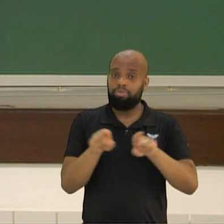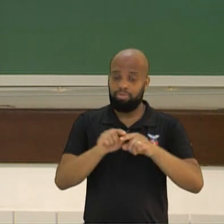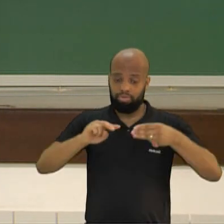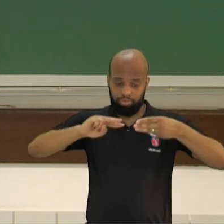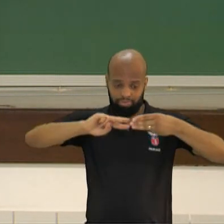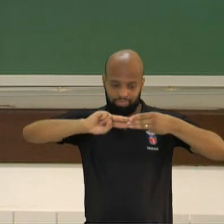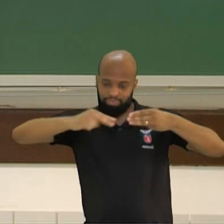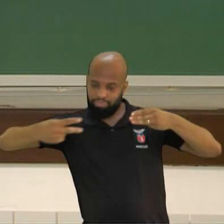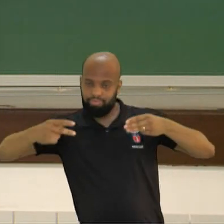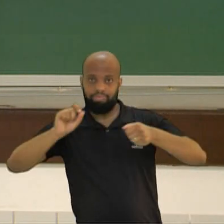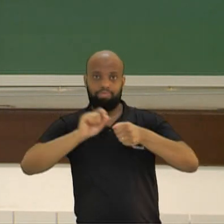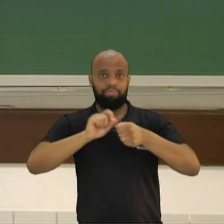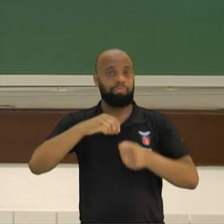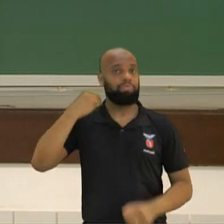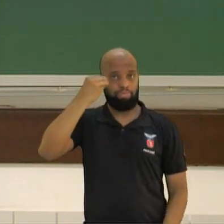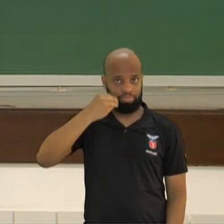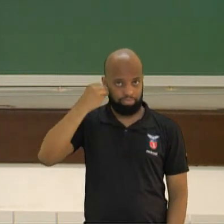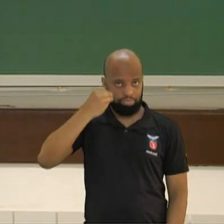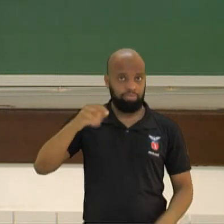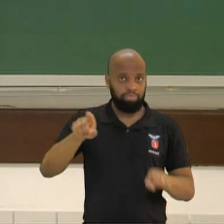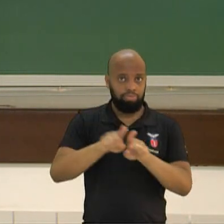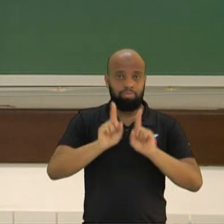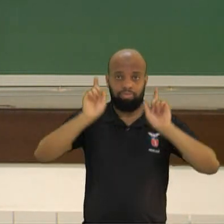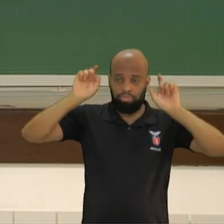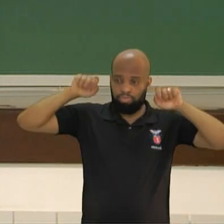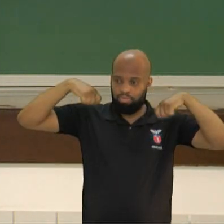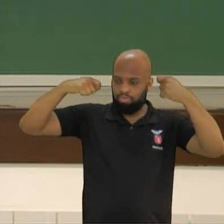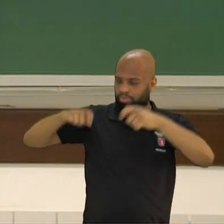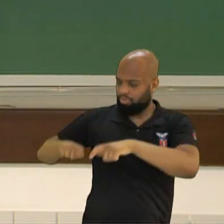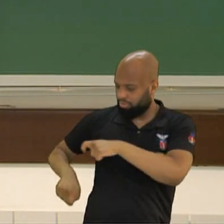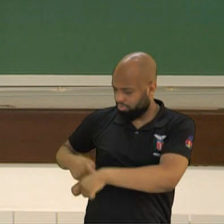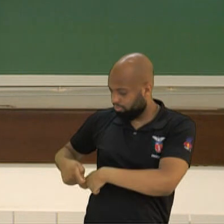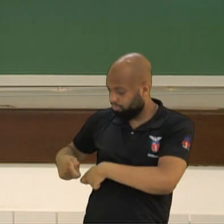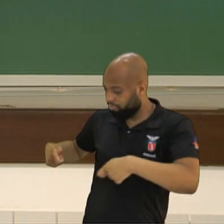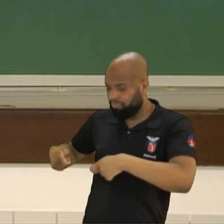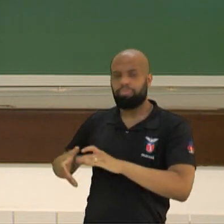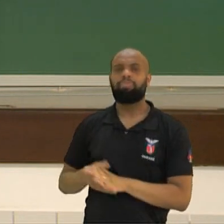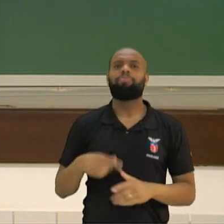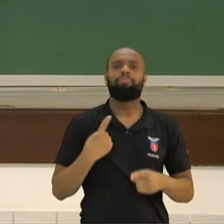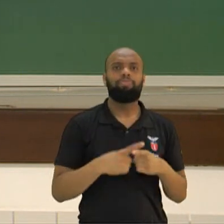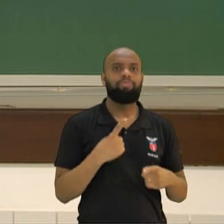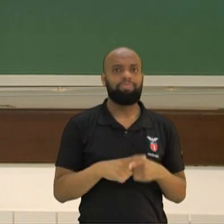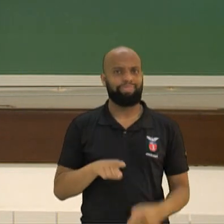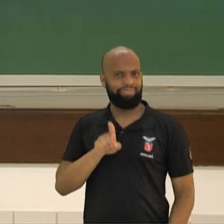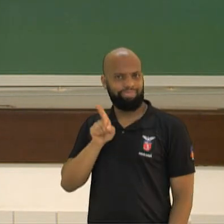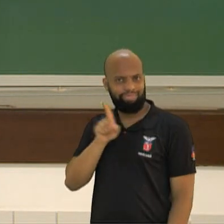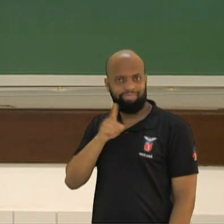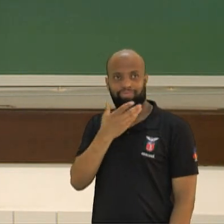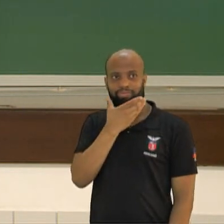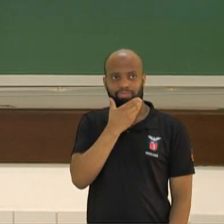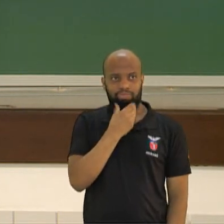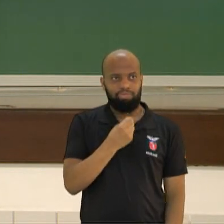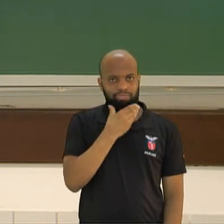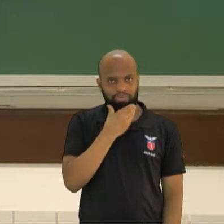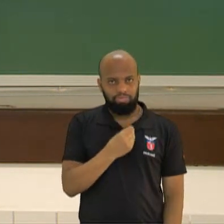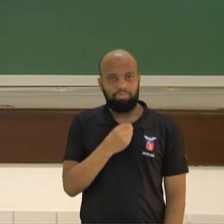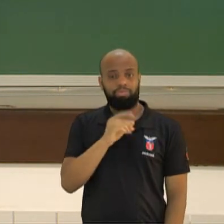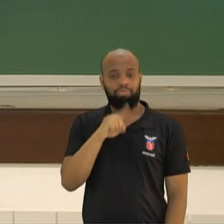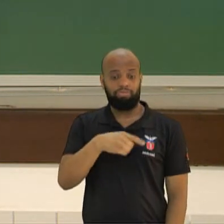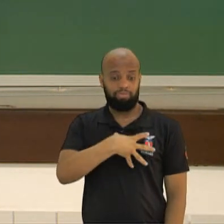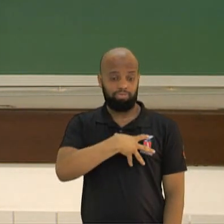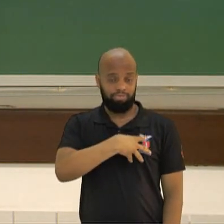já vão ver por quê. E aqui, monge agostiniano. Por quê? Porque Gregor Mendel, falar rapidamente para vocês, foi filho